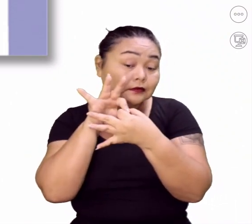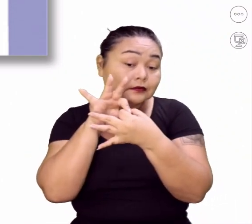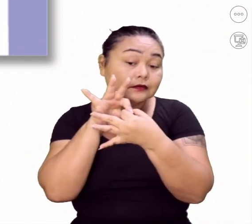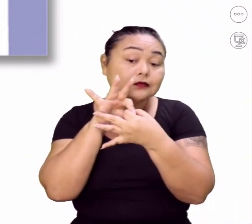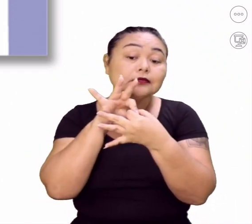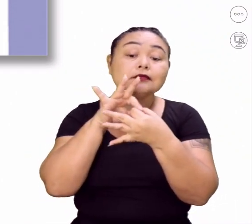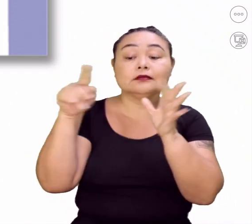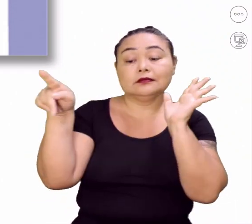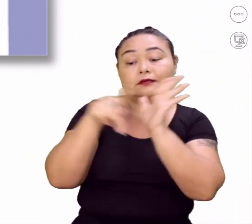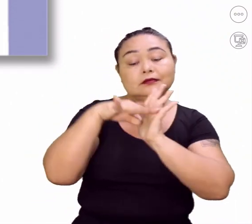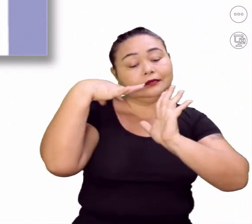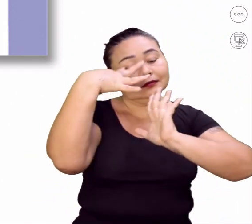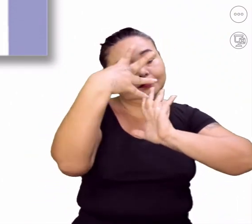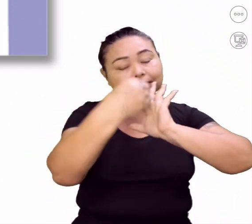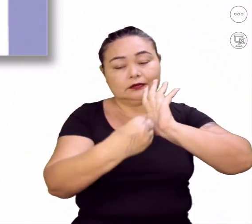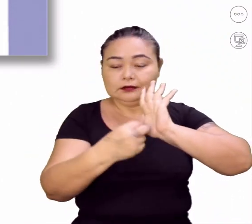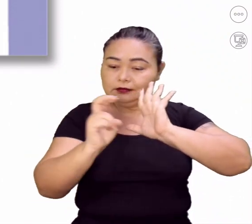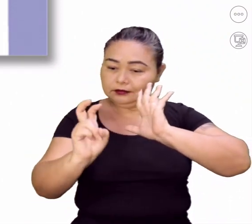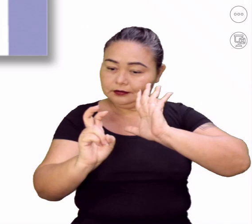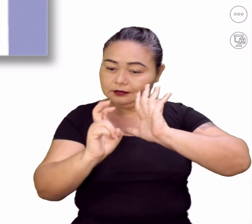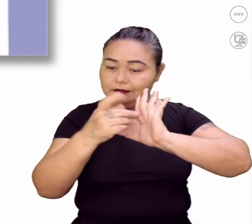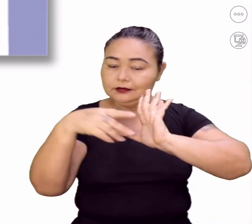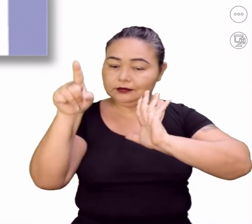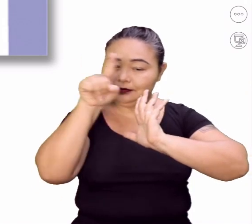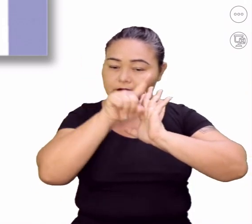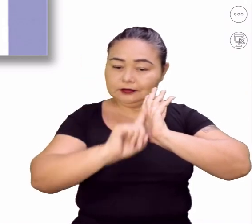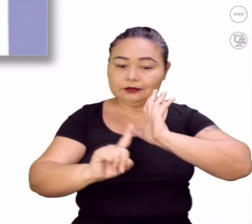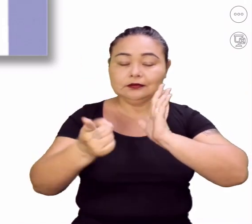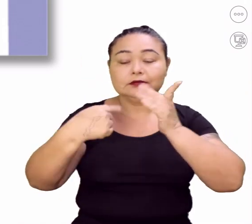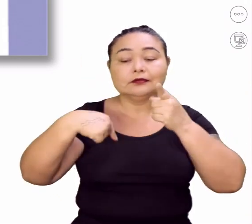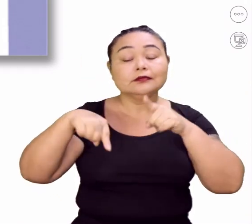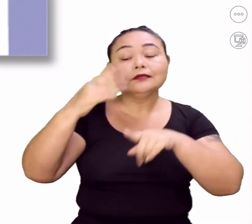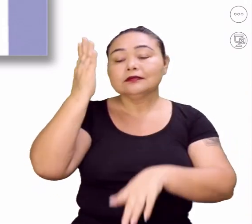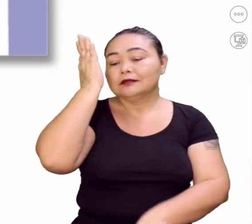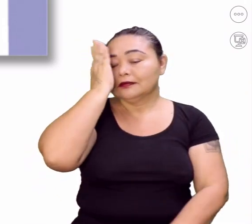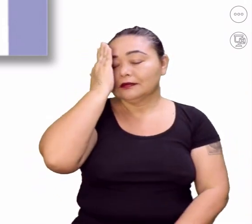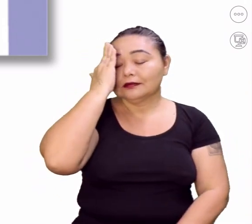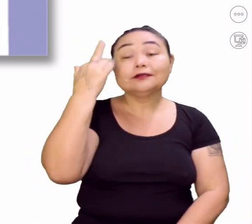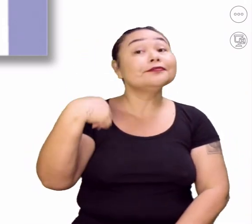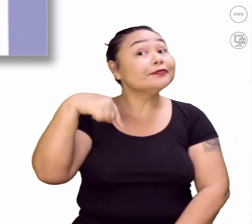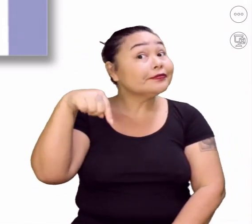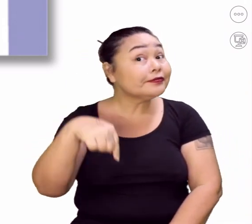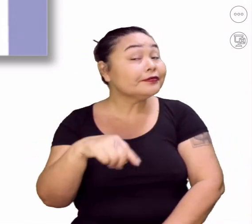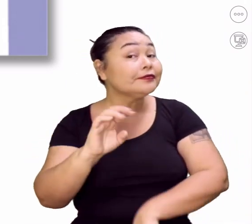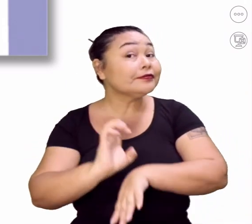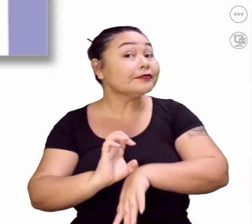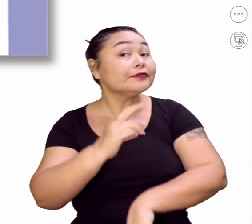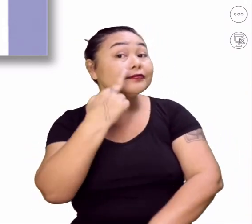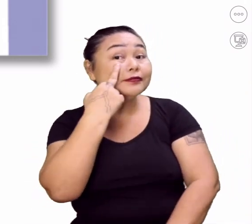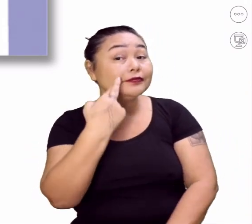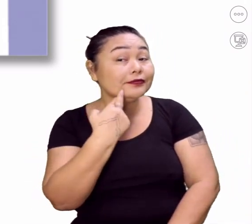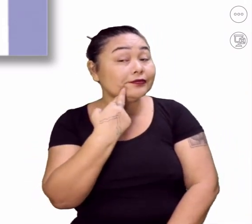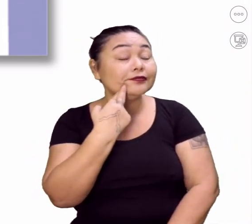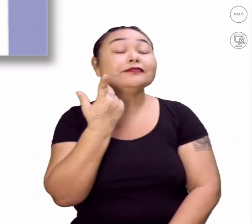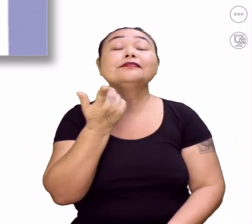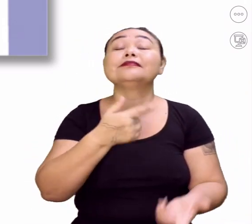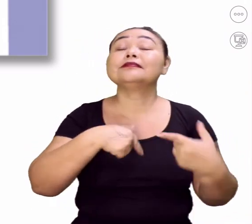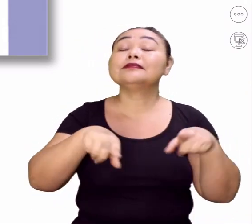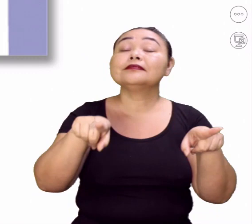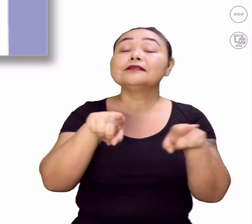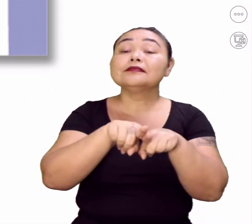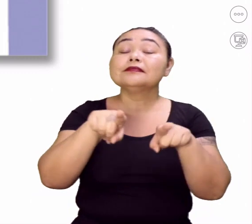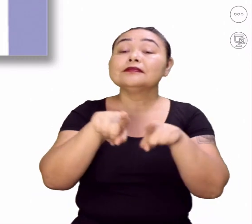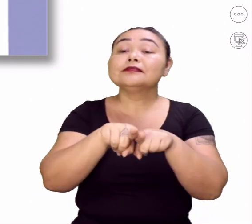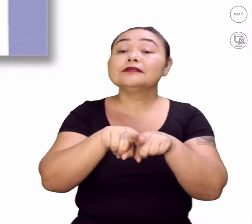relevo da própria Amazônia e entender Rondônia, ok? Veremos também